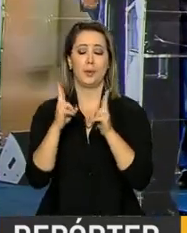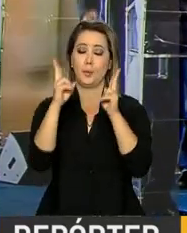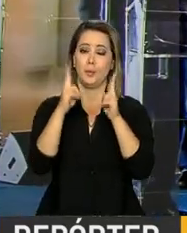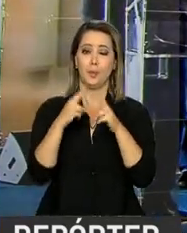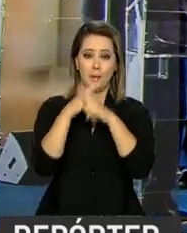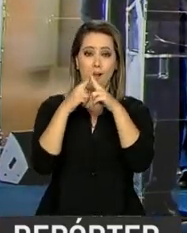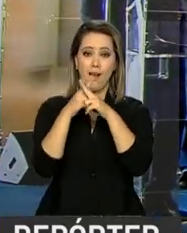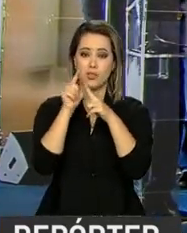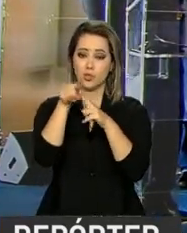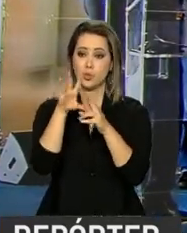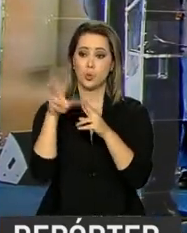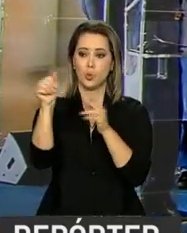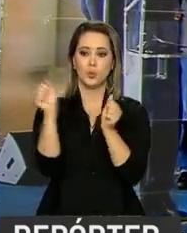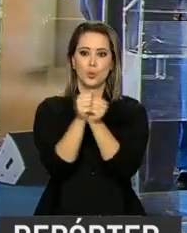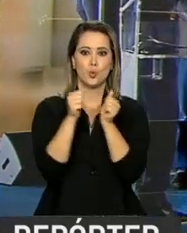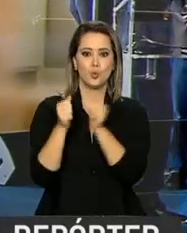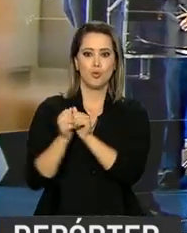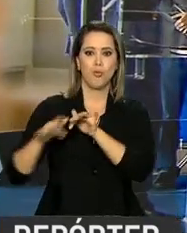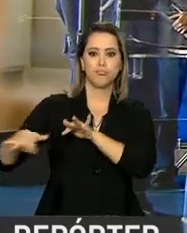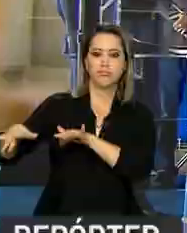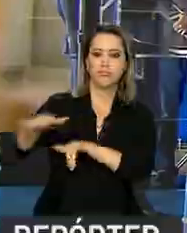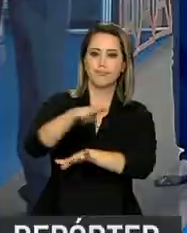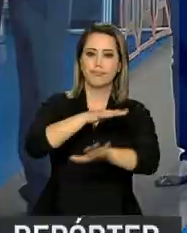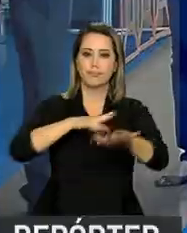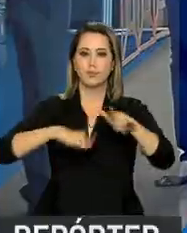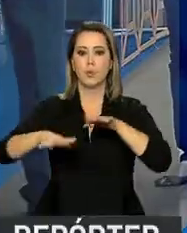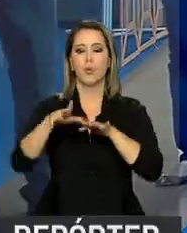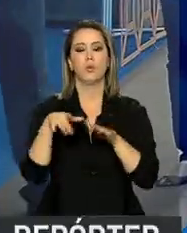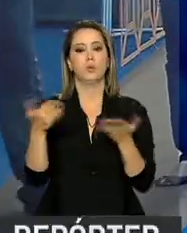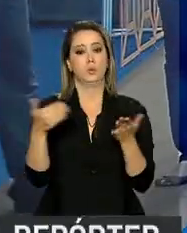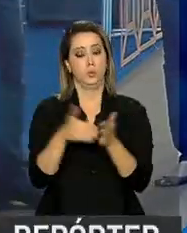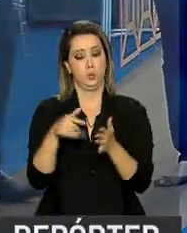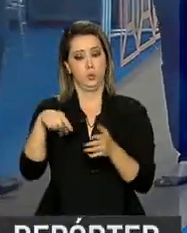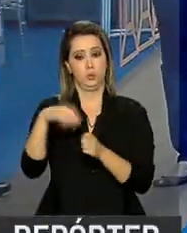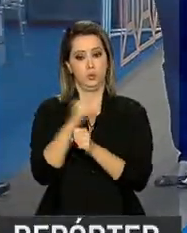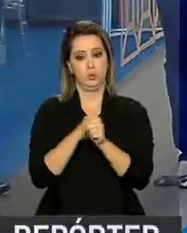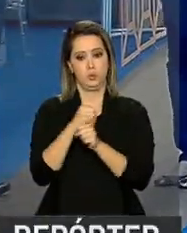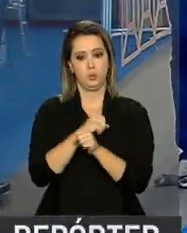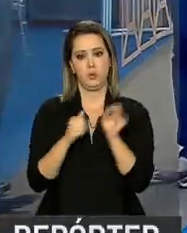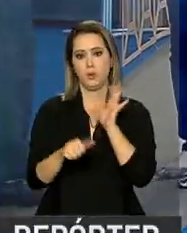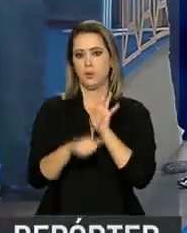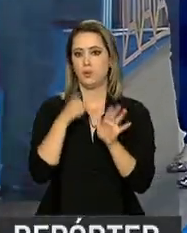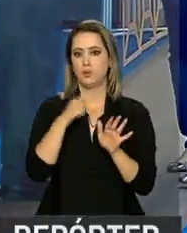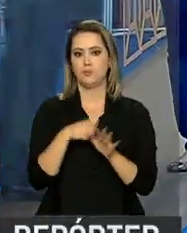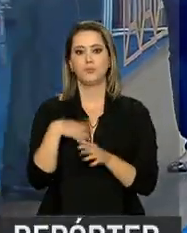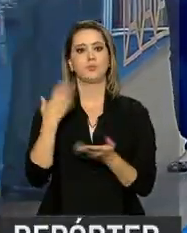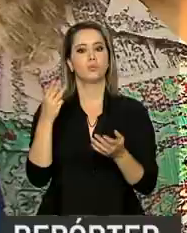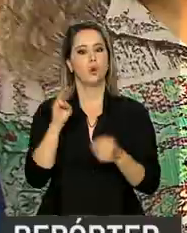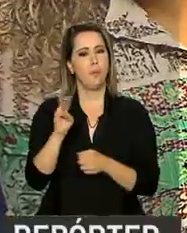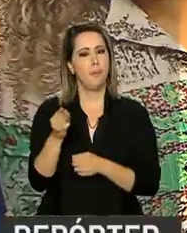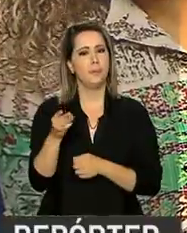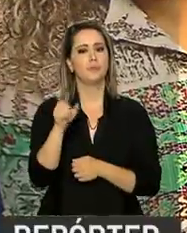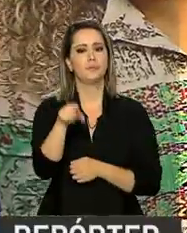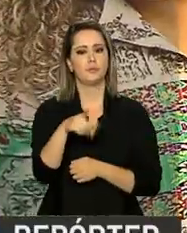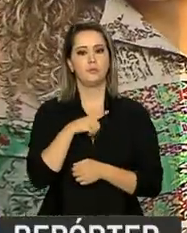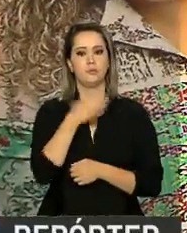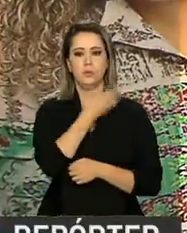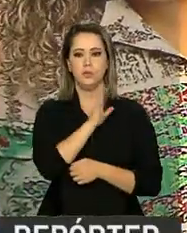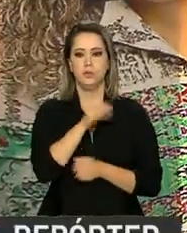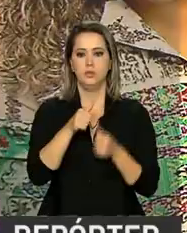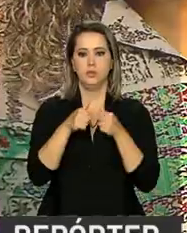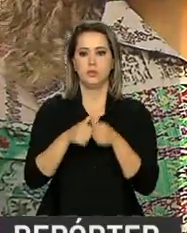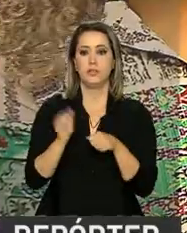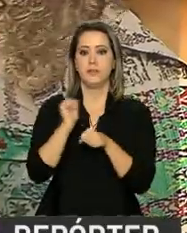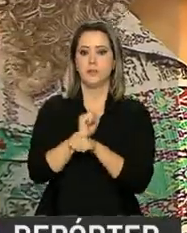juntos para movimentar o último feirão do ano. E logo nos primeiros minutos de atendimento, seu Rogério